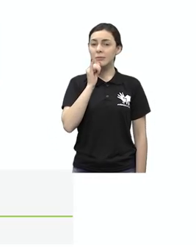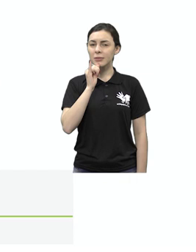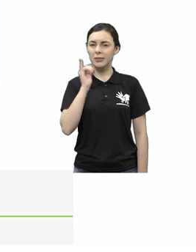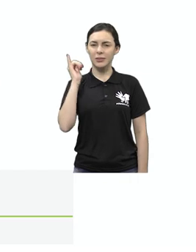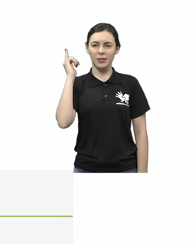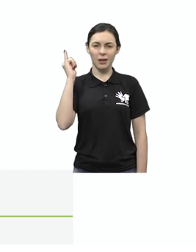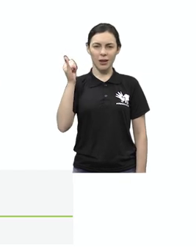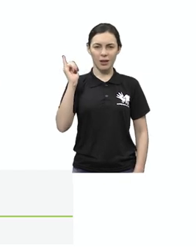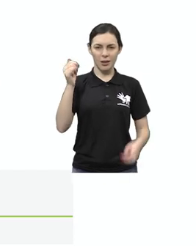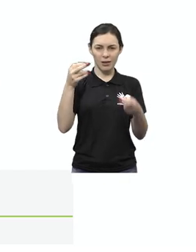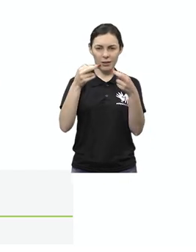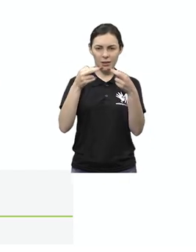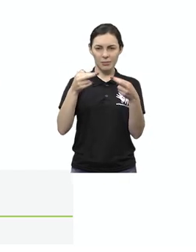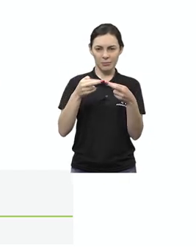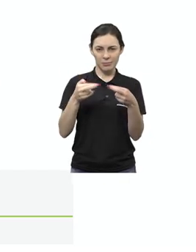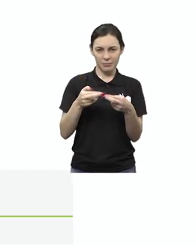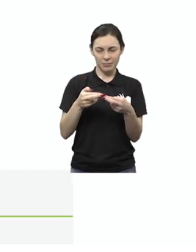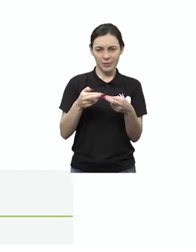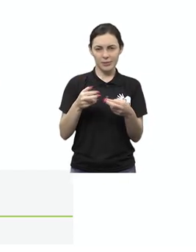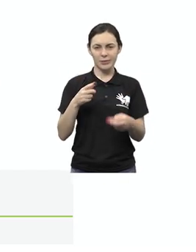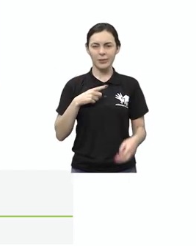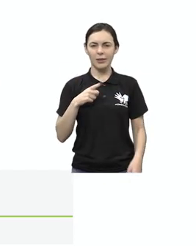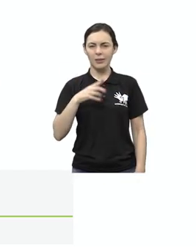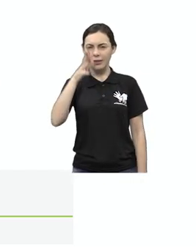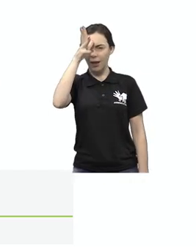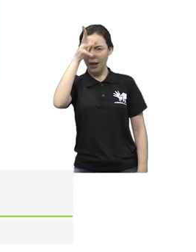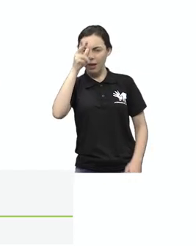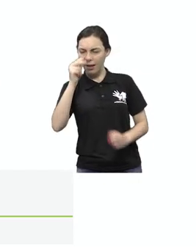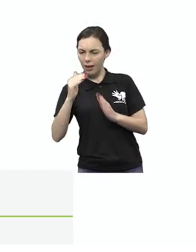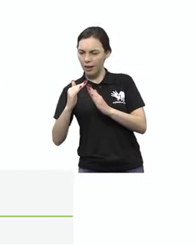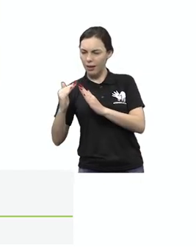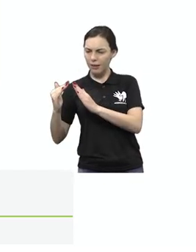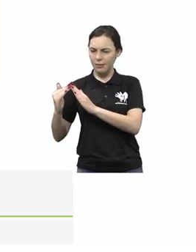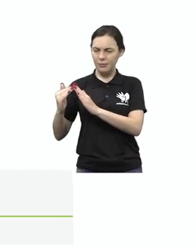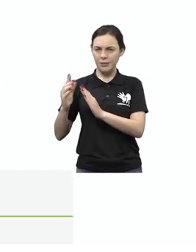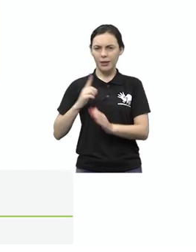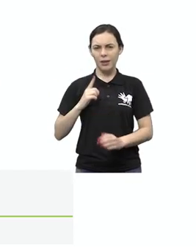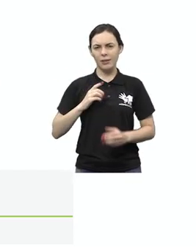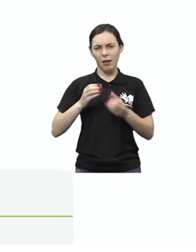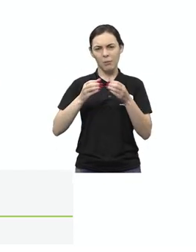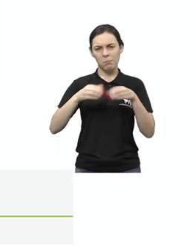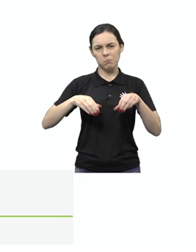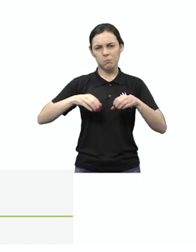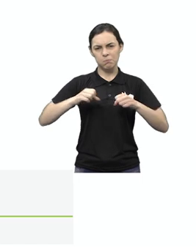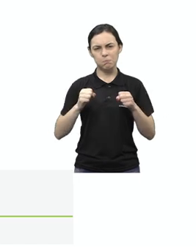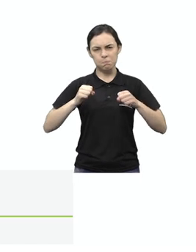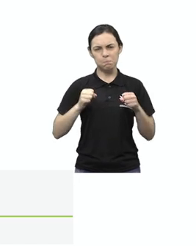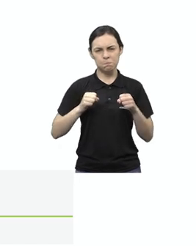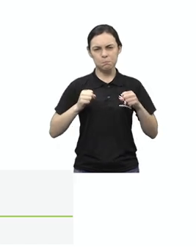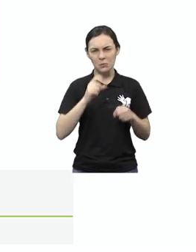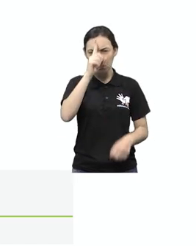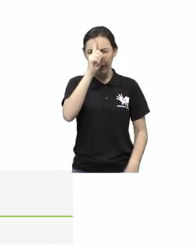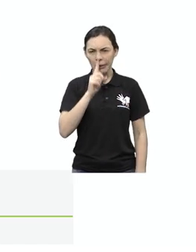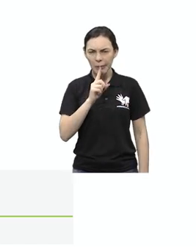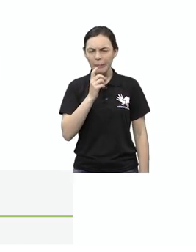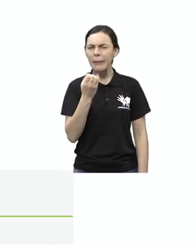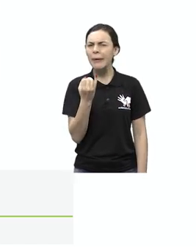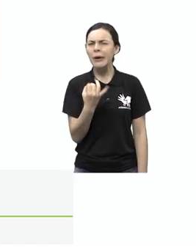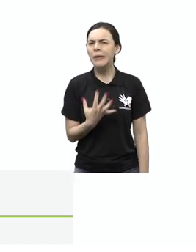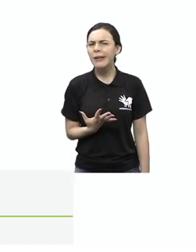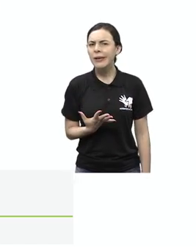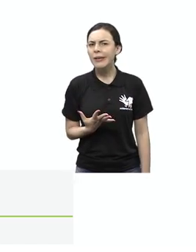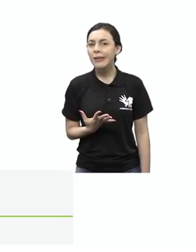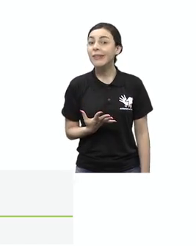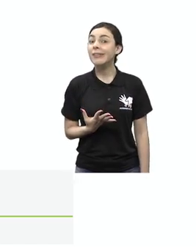na nossa parlenda, da galinha do vizinho, bota ovo amarelinho. Quantos ovos a galinha do vizinho